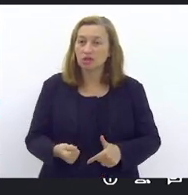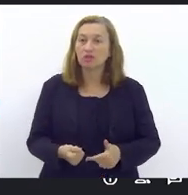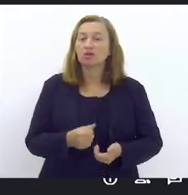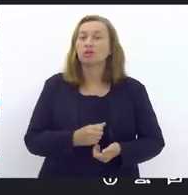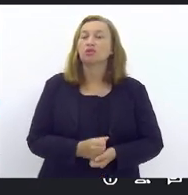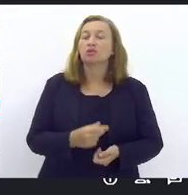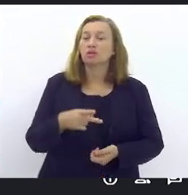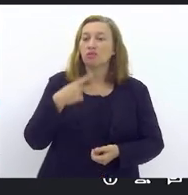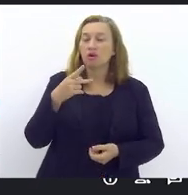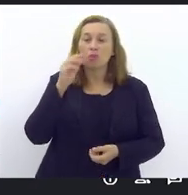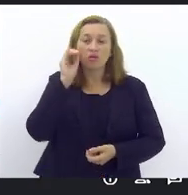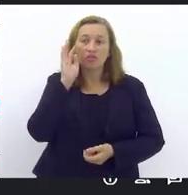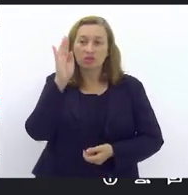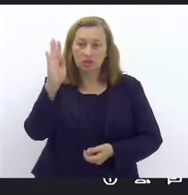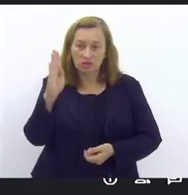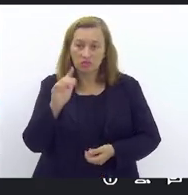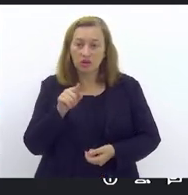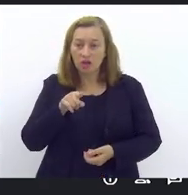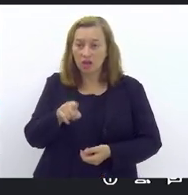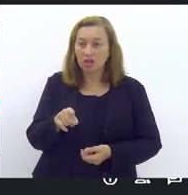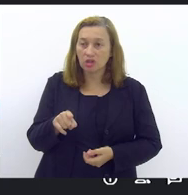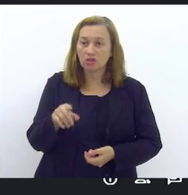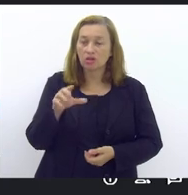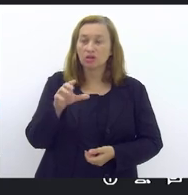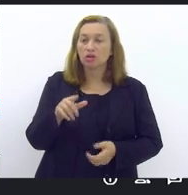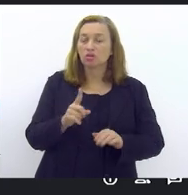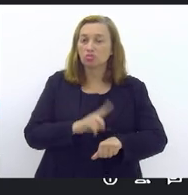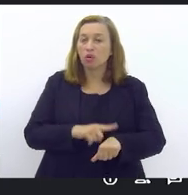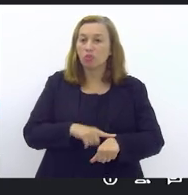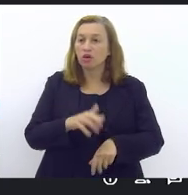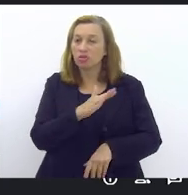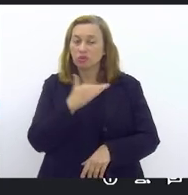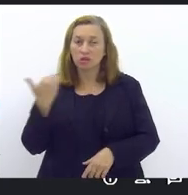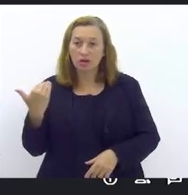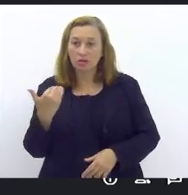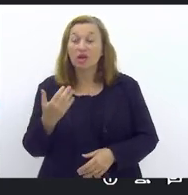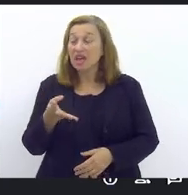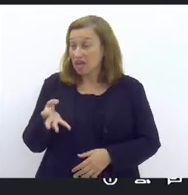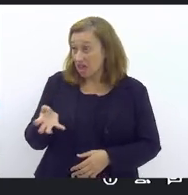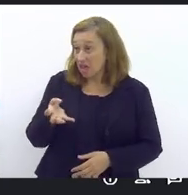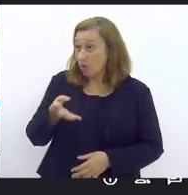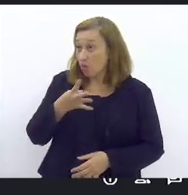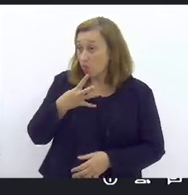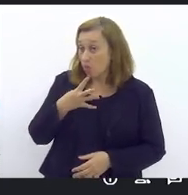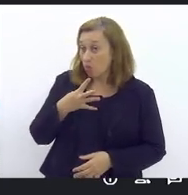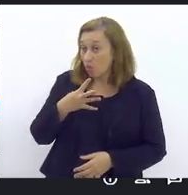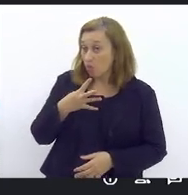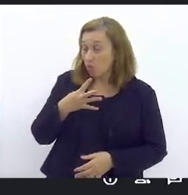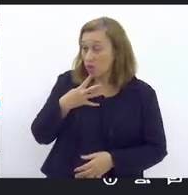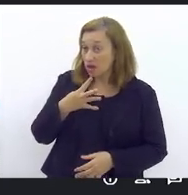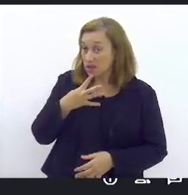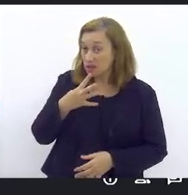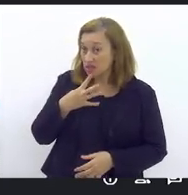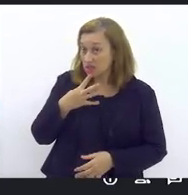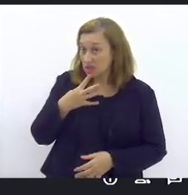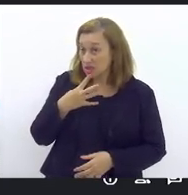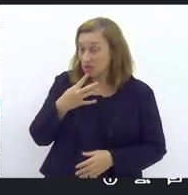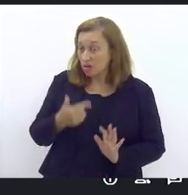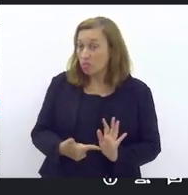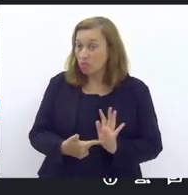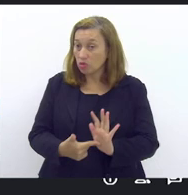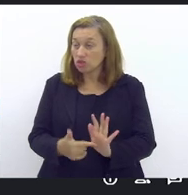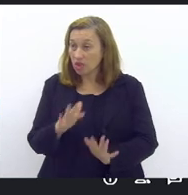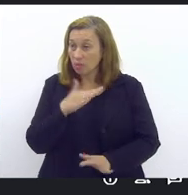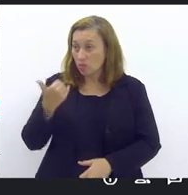Boécio, a filosofia ali no corredor da morte, se queres conhecer, se queres a cura, precisa demonstrar